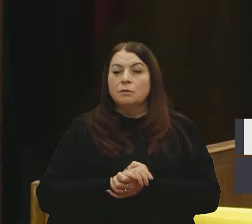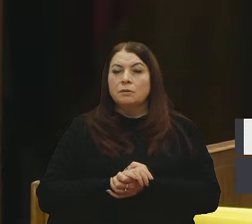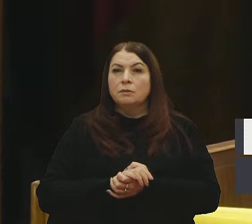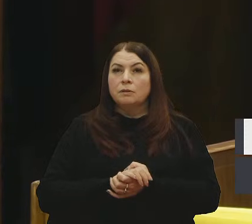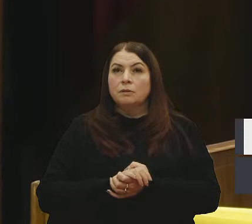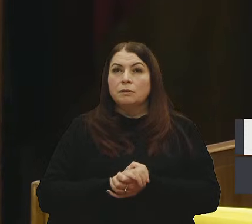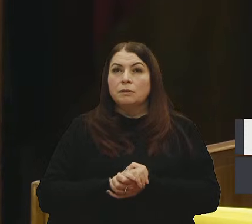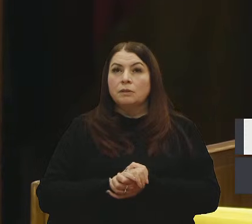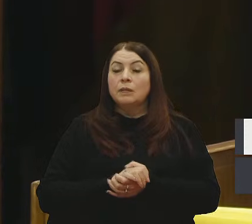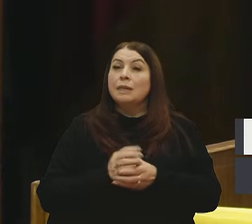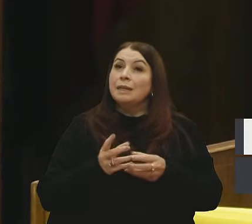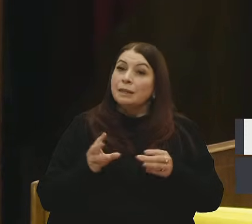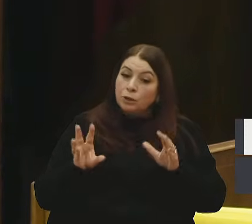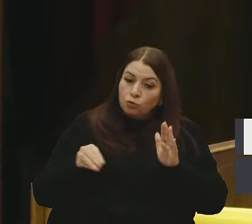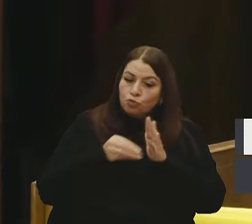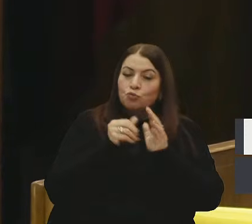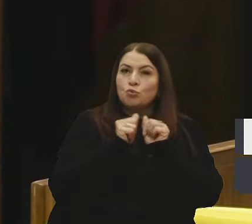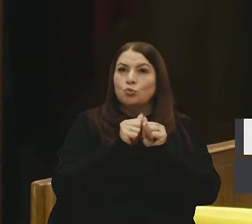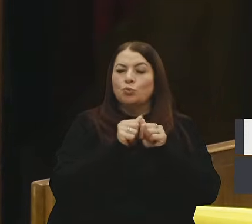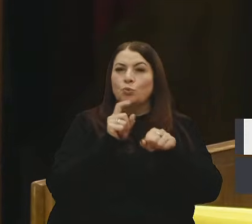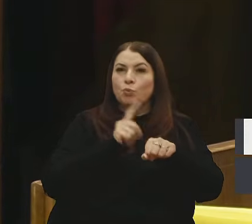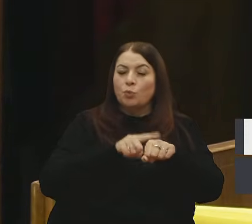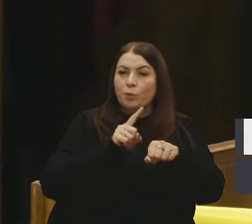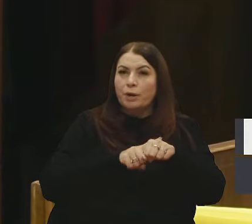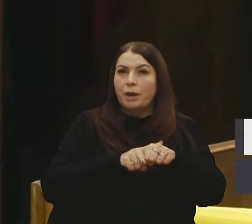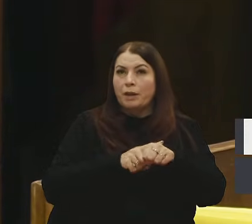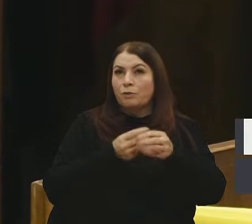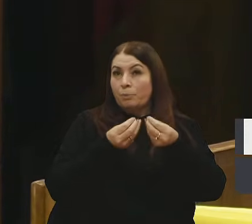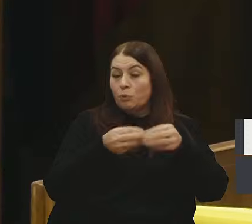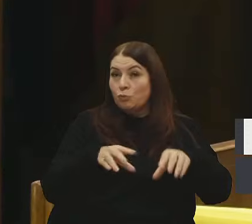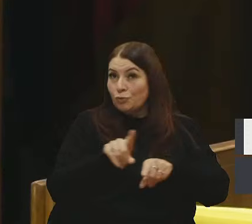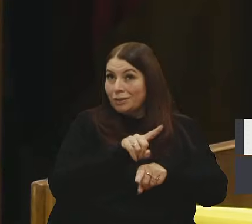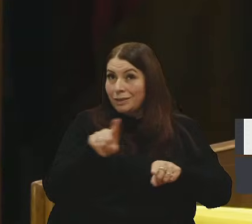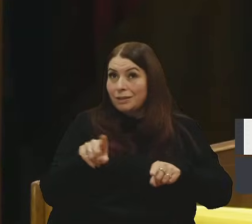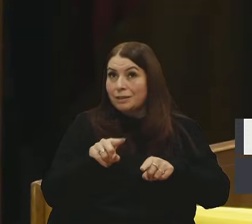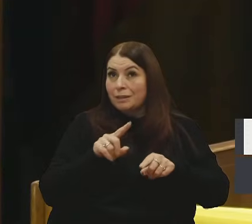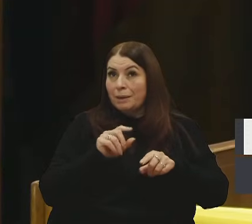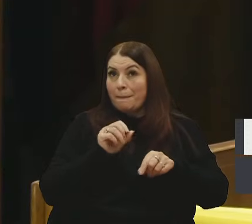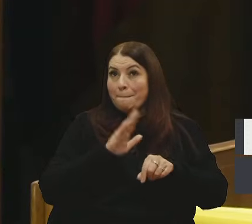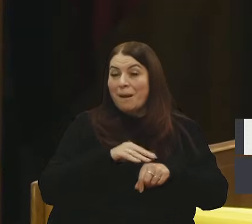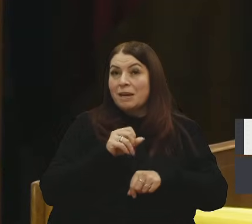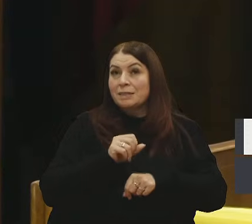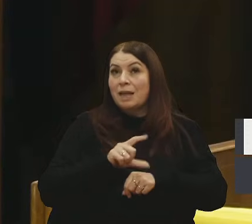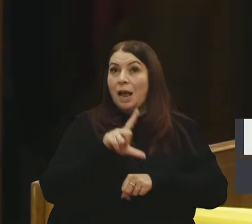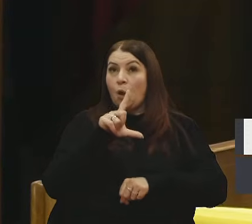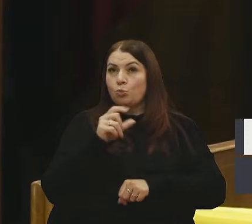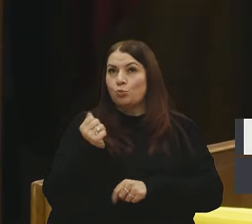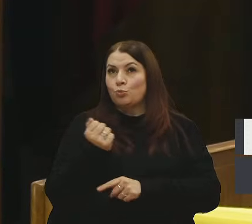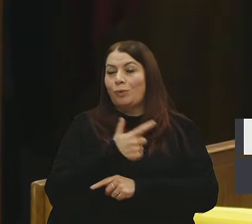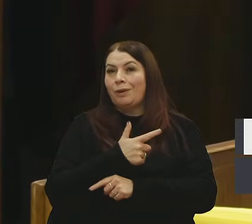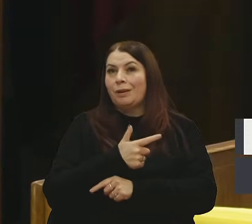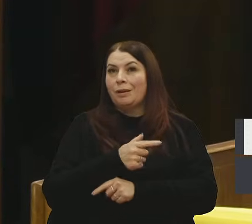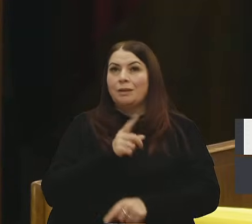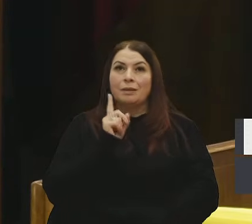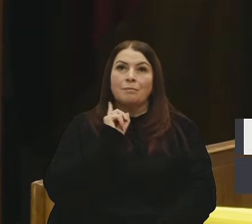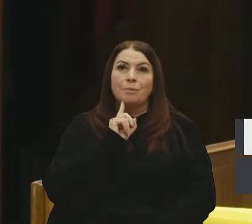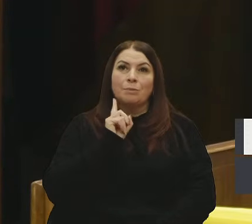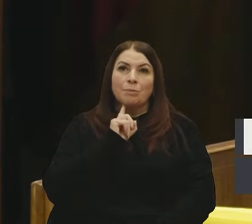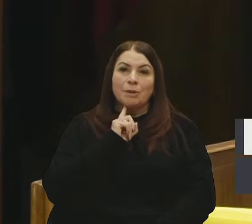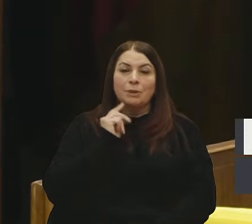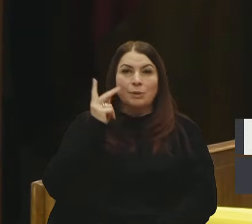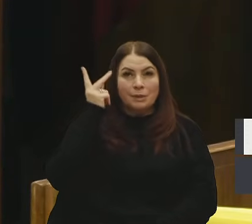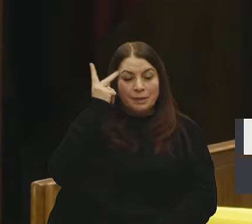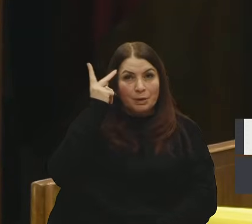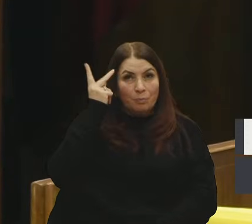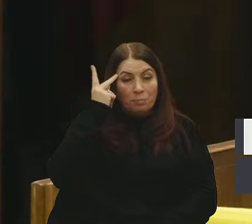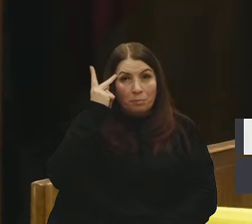indexadores prejudiciais ao erário público do Rio Grande do Sul, porque são mais altos do que os de Minas Gerais, de São Paulo